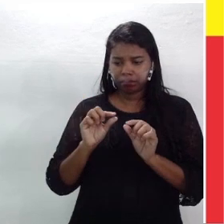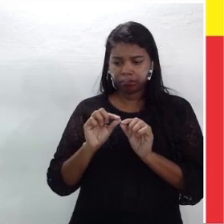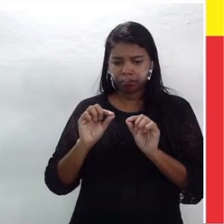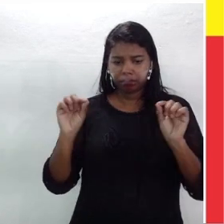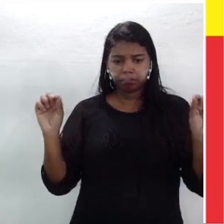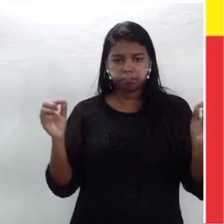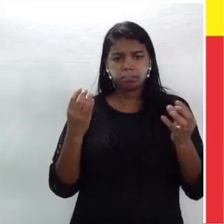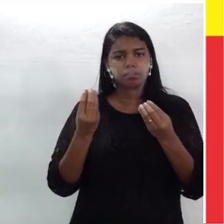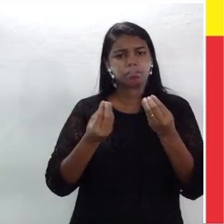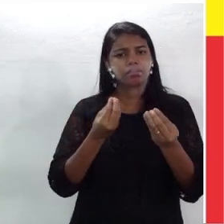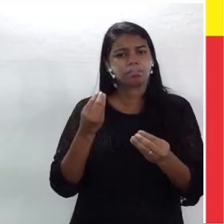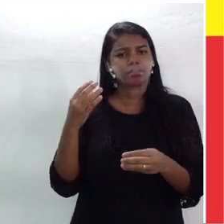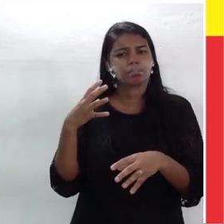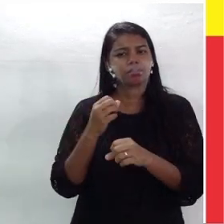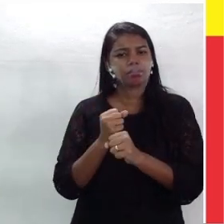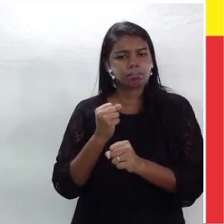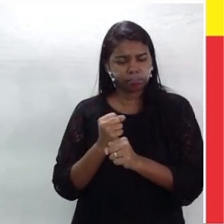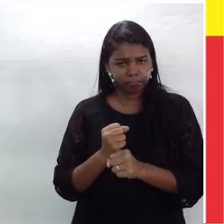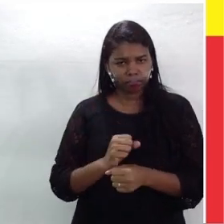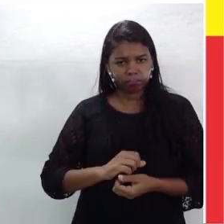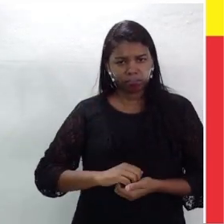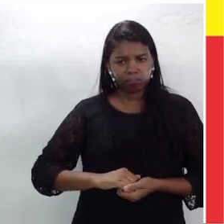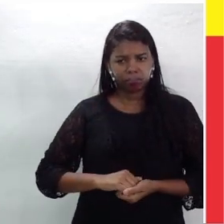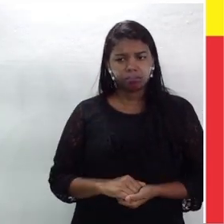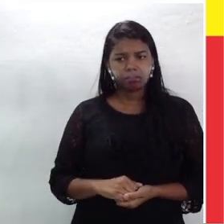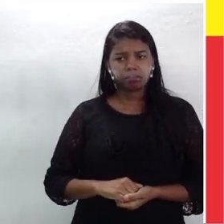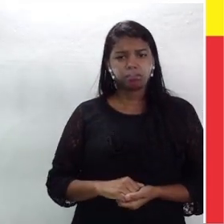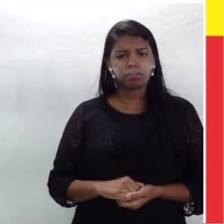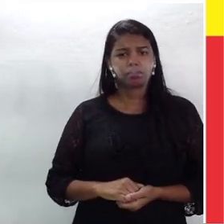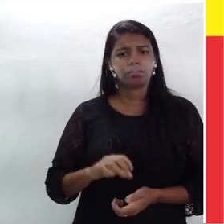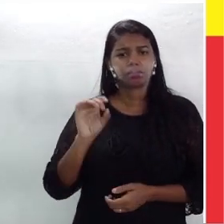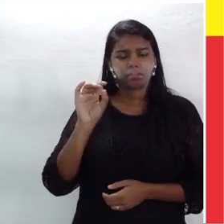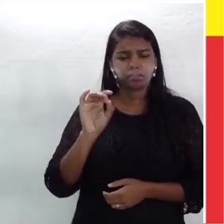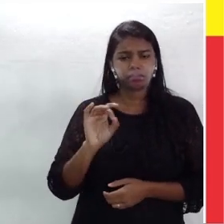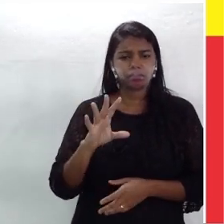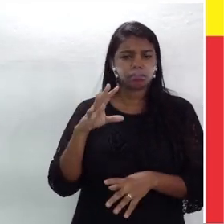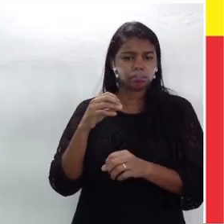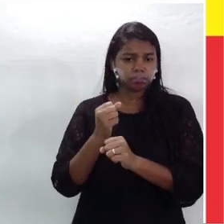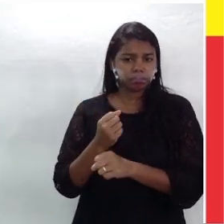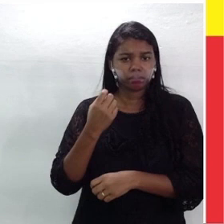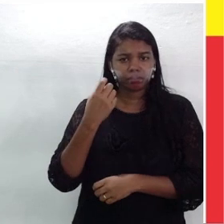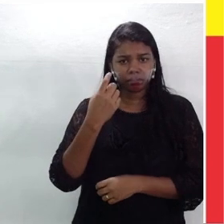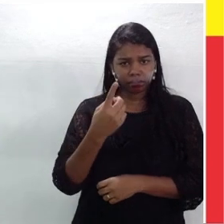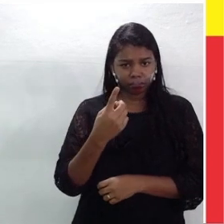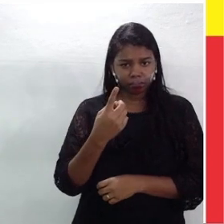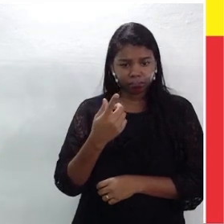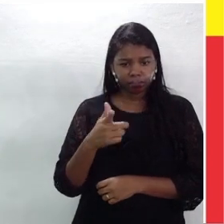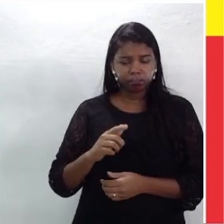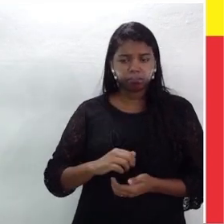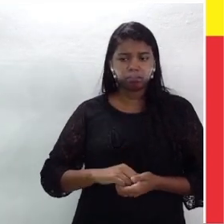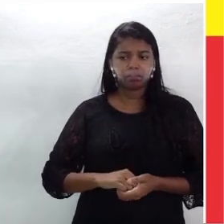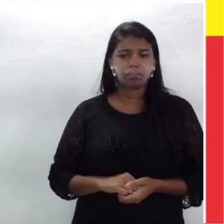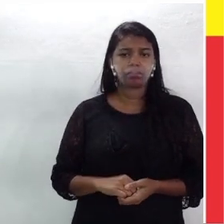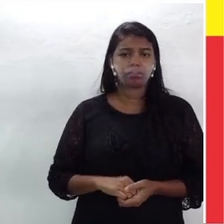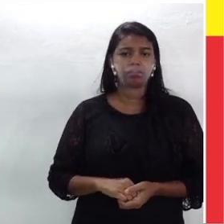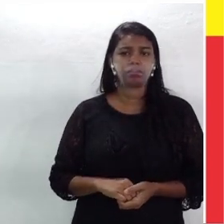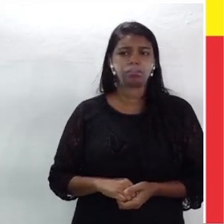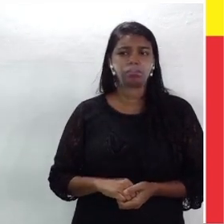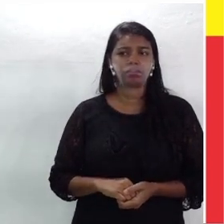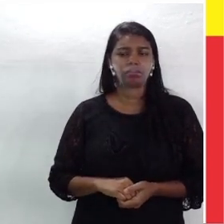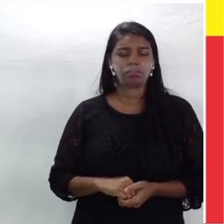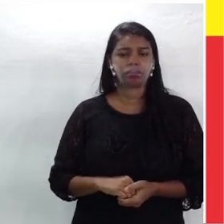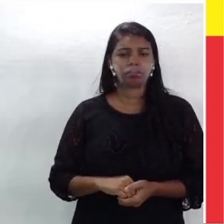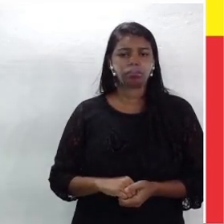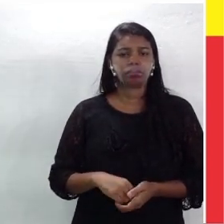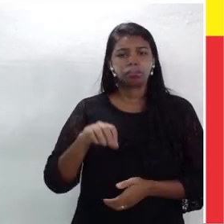Como é que a gente vai calcular o volume dele? É só multiplicar um pelo outro aqui. Então, vou